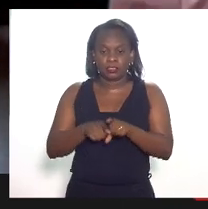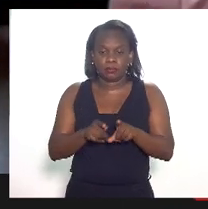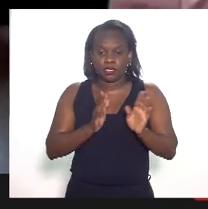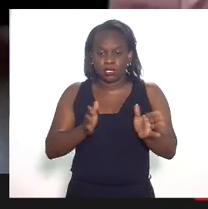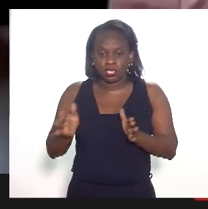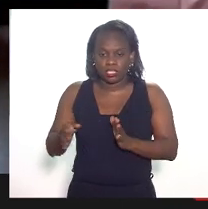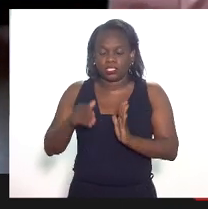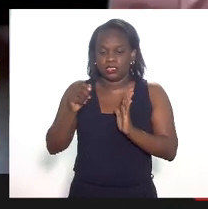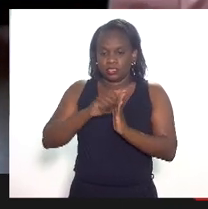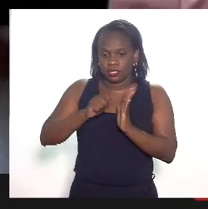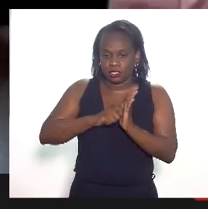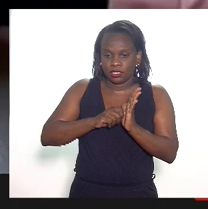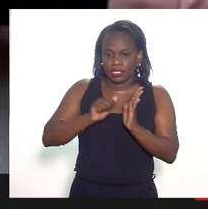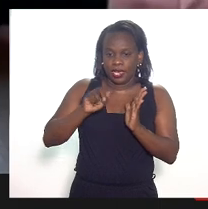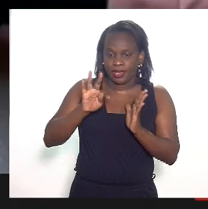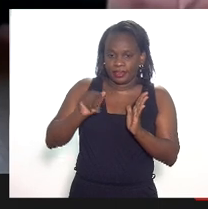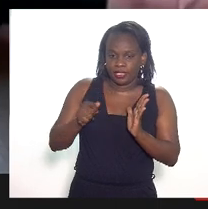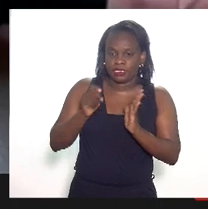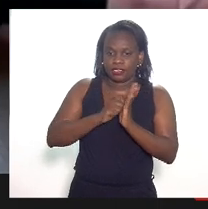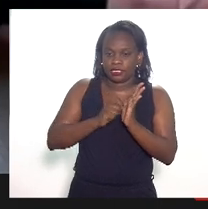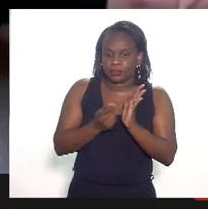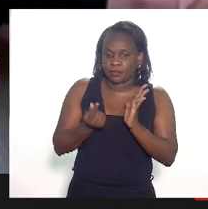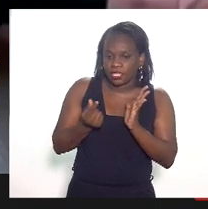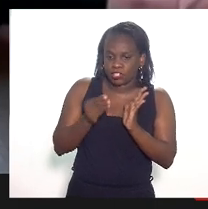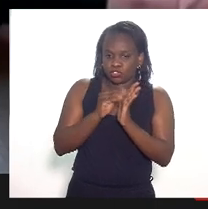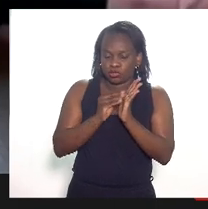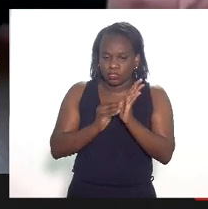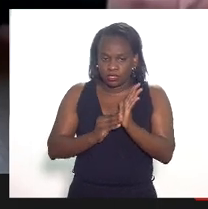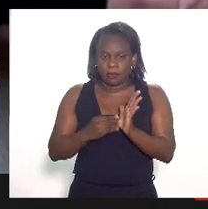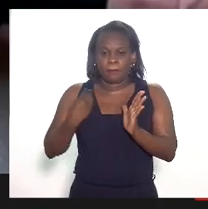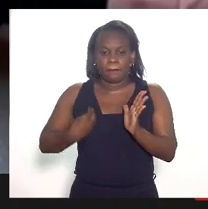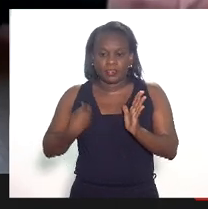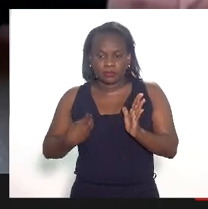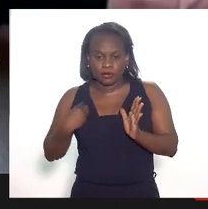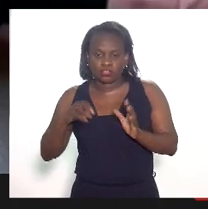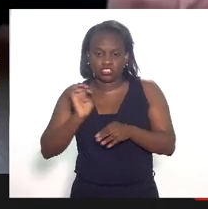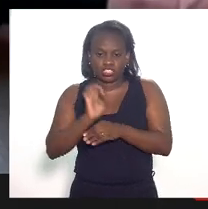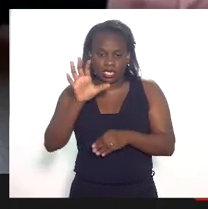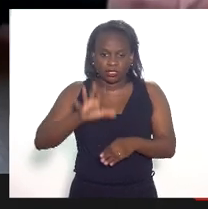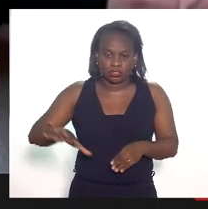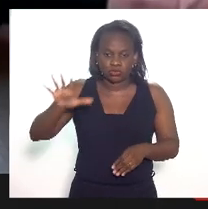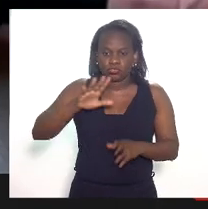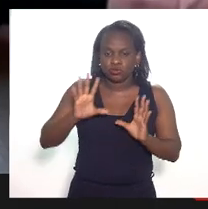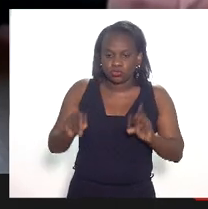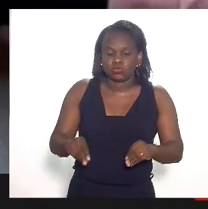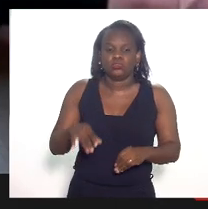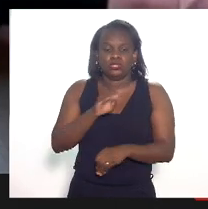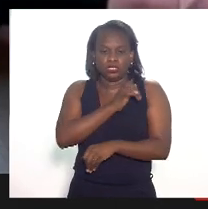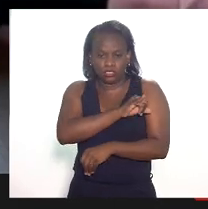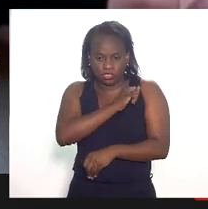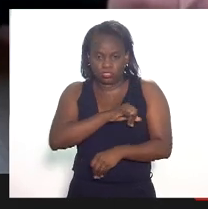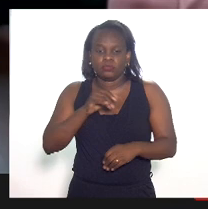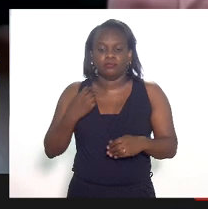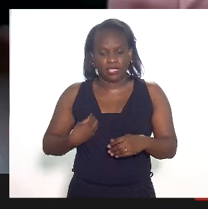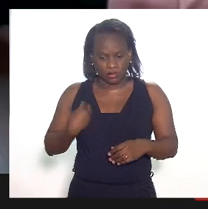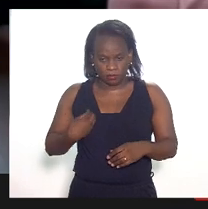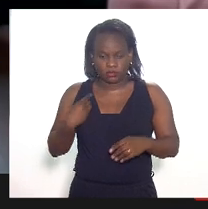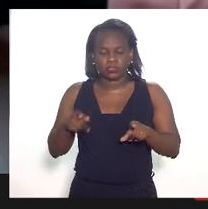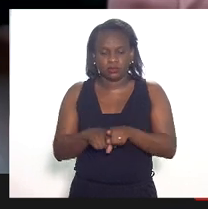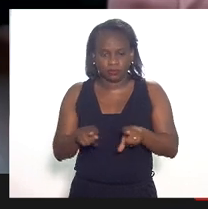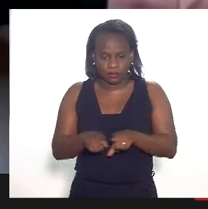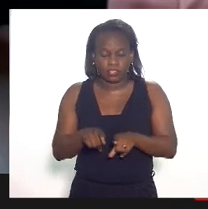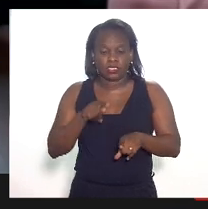uma ata de registro de preços para a participação dos estados, aqui o Estado do Rio participou, e